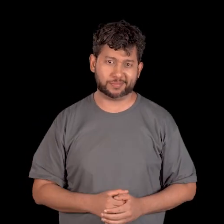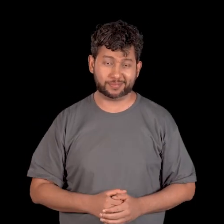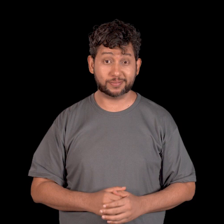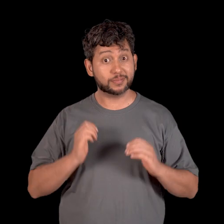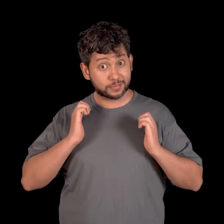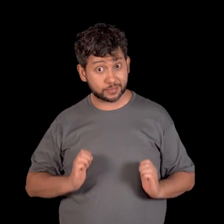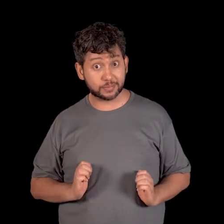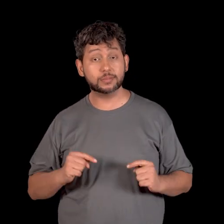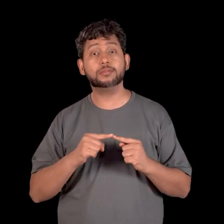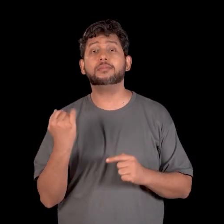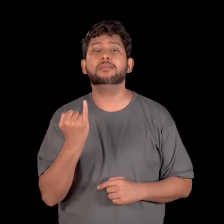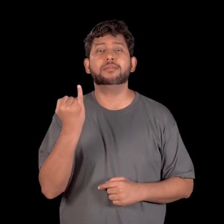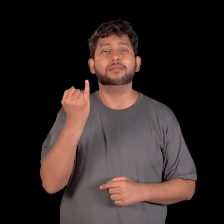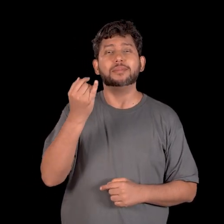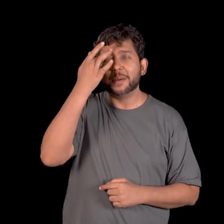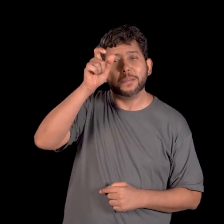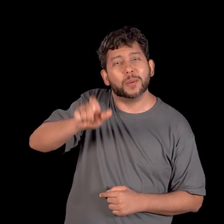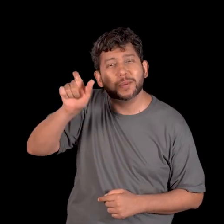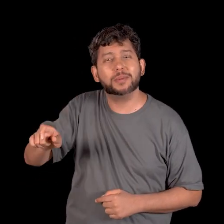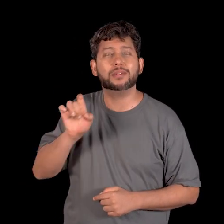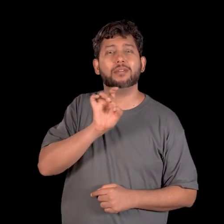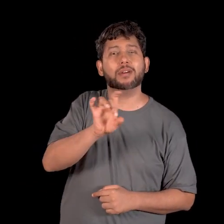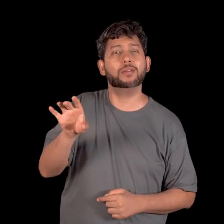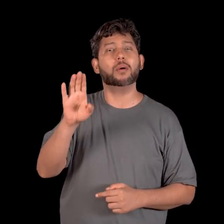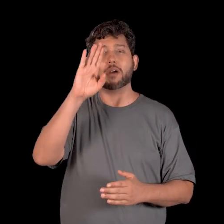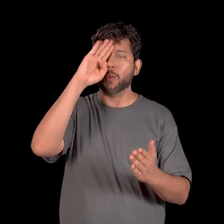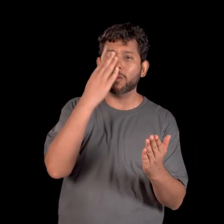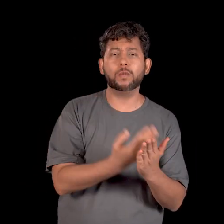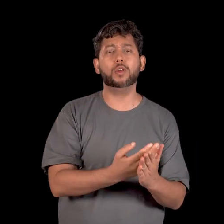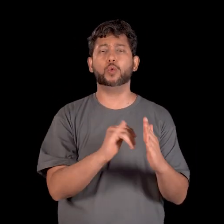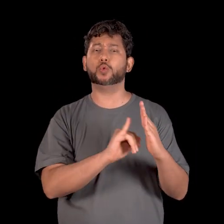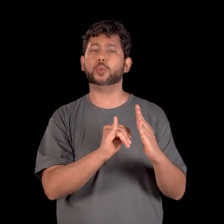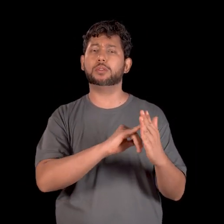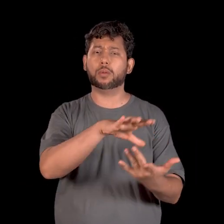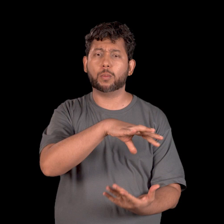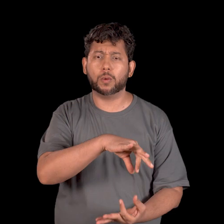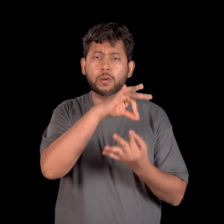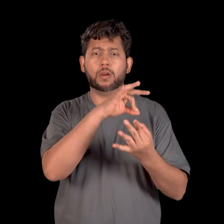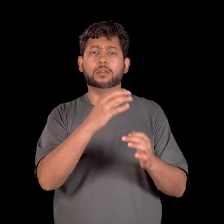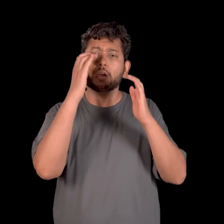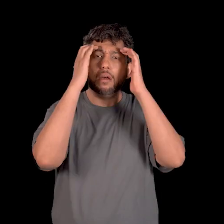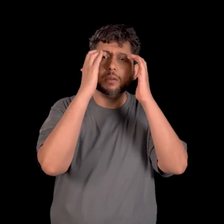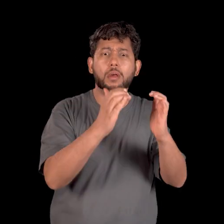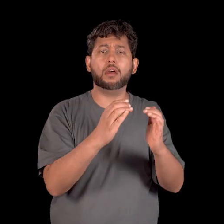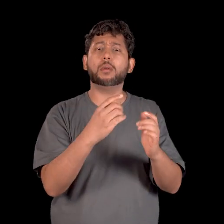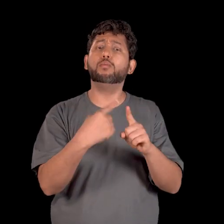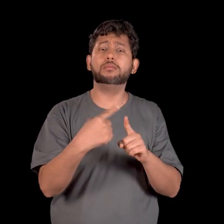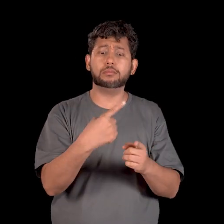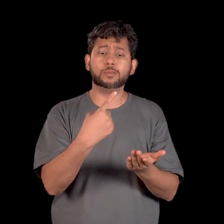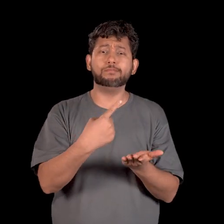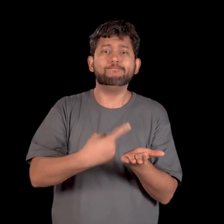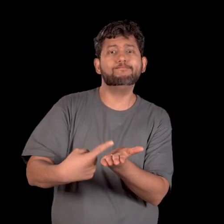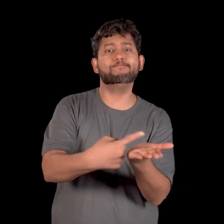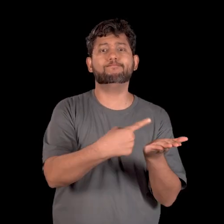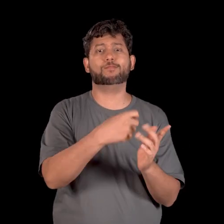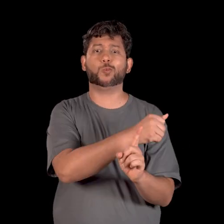e promover a equidade social. A ética é essencial para que as pessoas construam e mantenham a confiança nas instituições